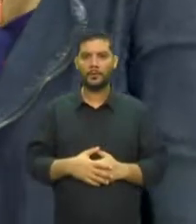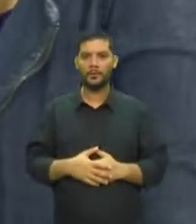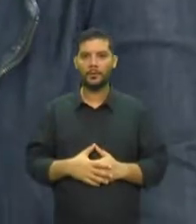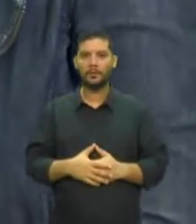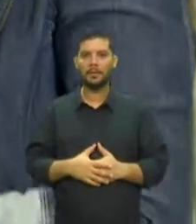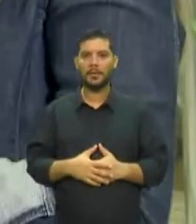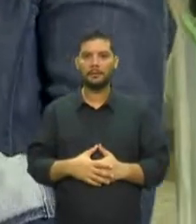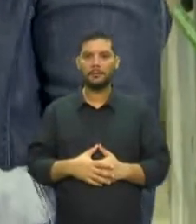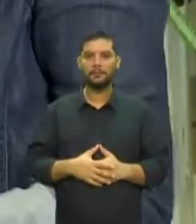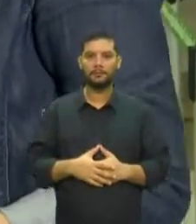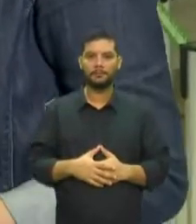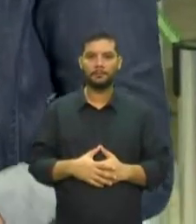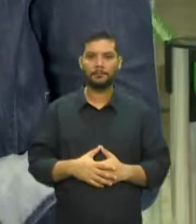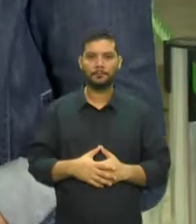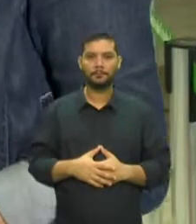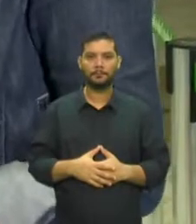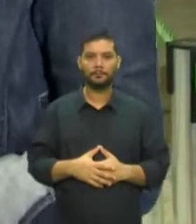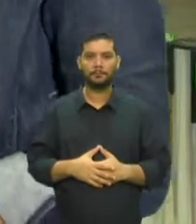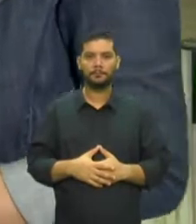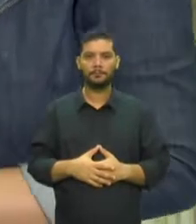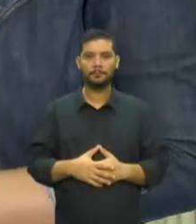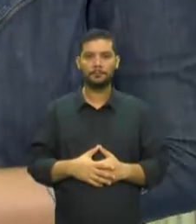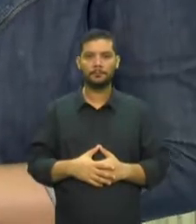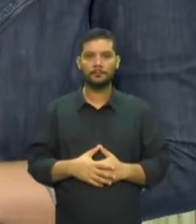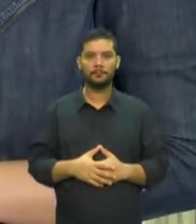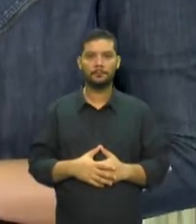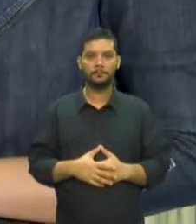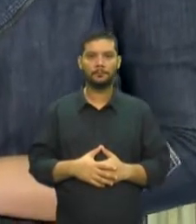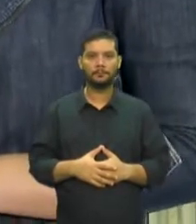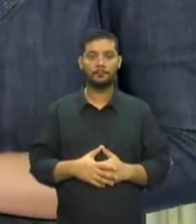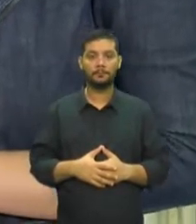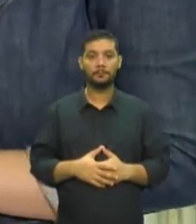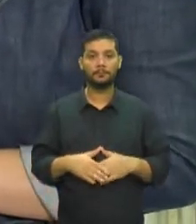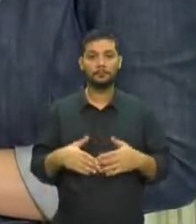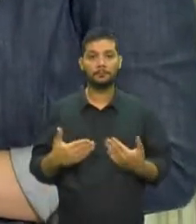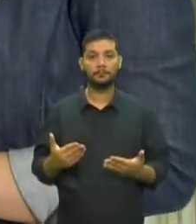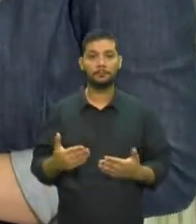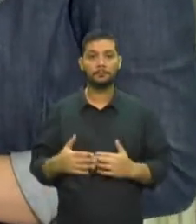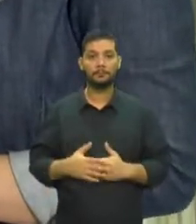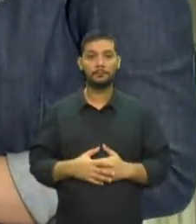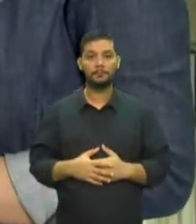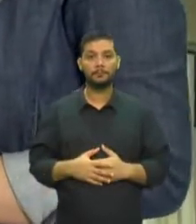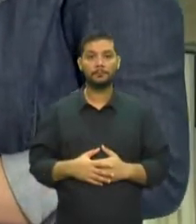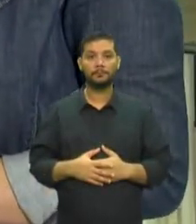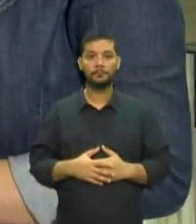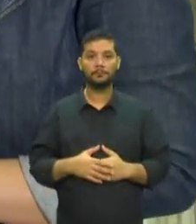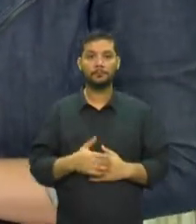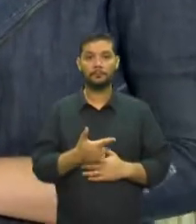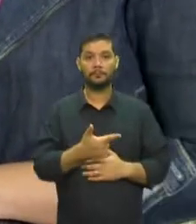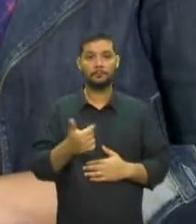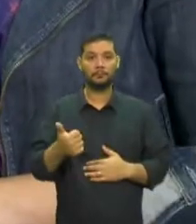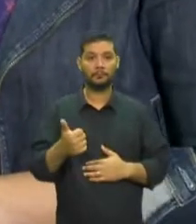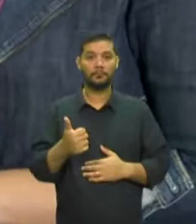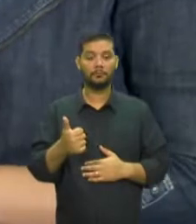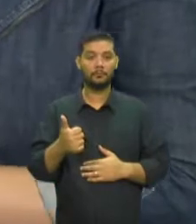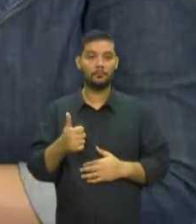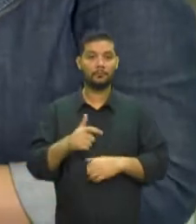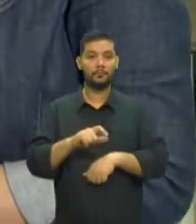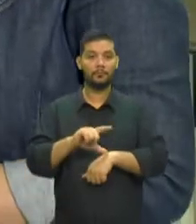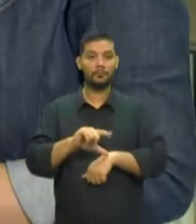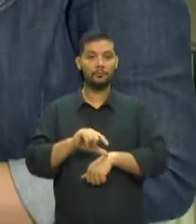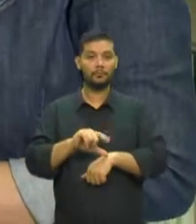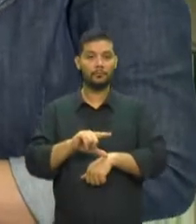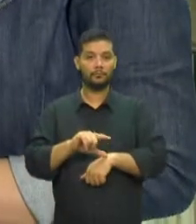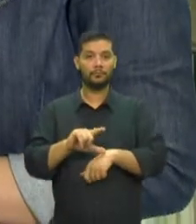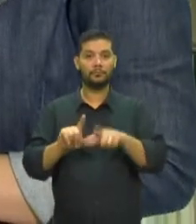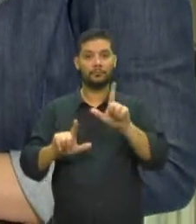mas fala para a gente o horário, tudo bem certinho. Pois não, o programa vai ser transmitido às 21 horas pela TV Assembleia e pela Rádio Assembleia também,